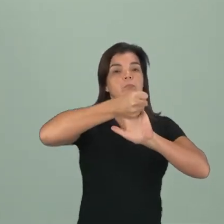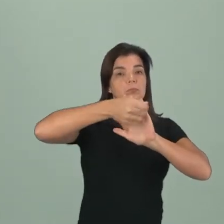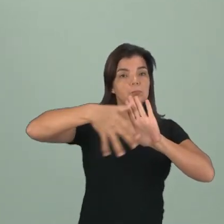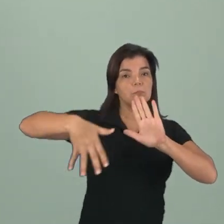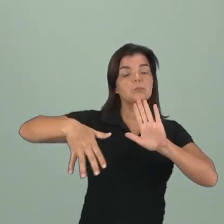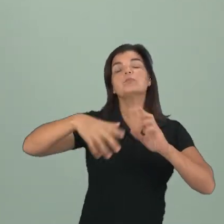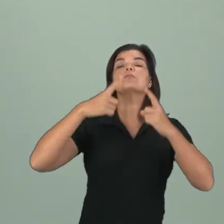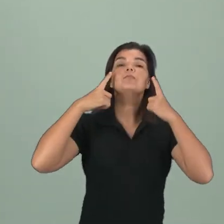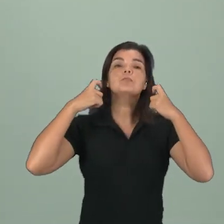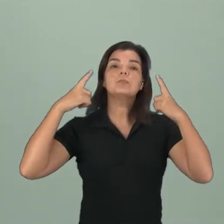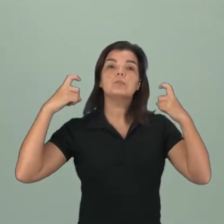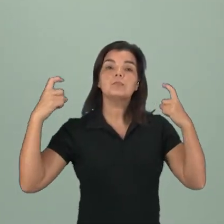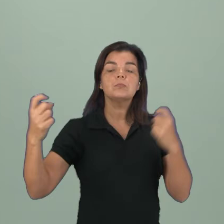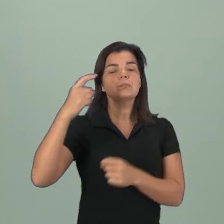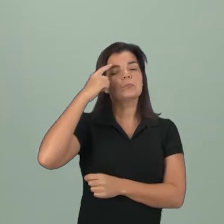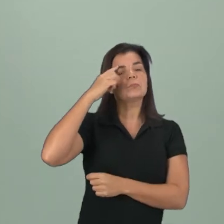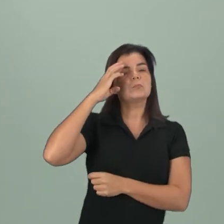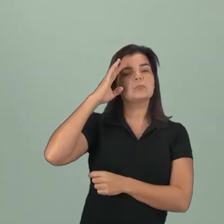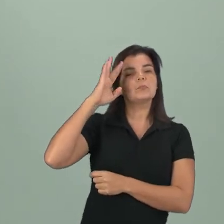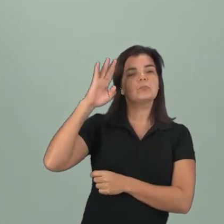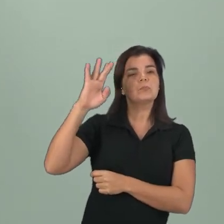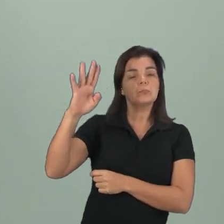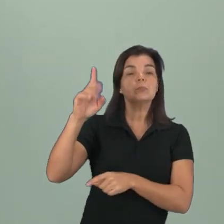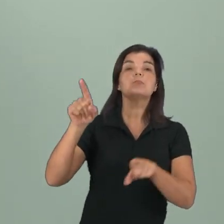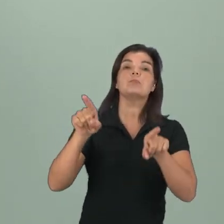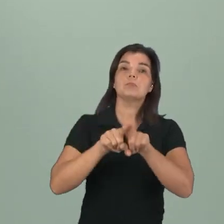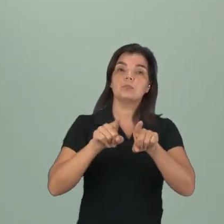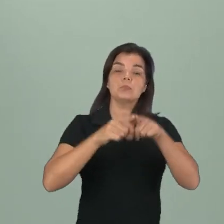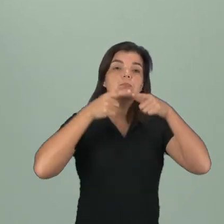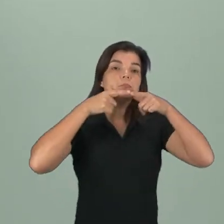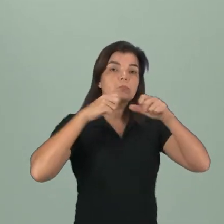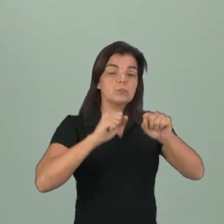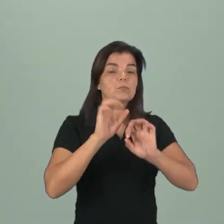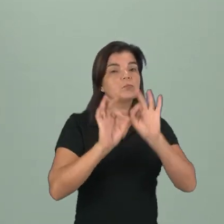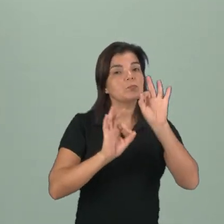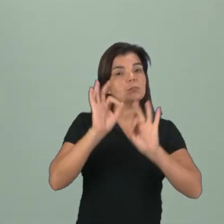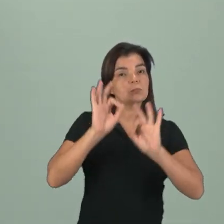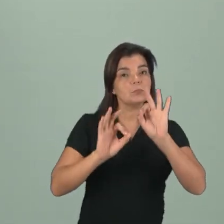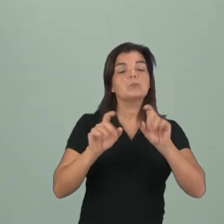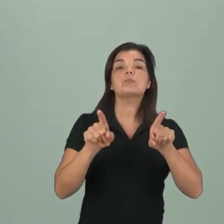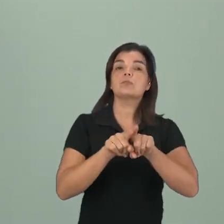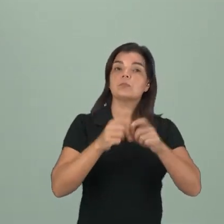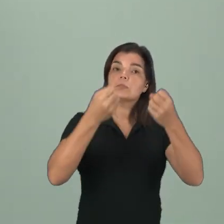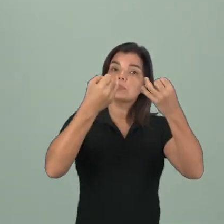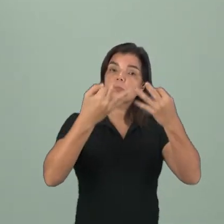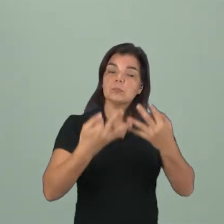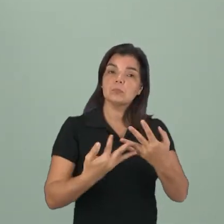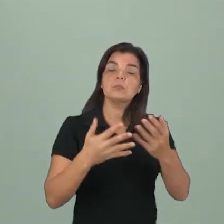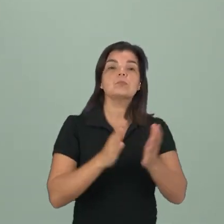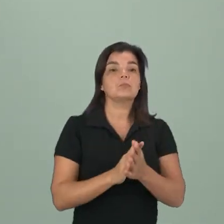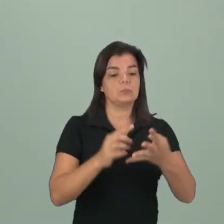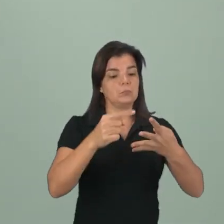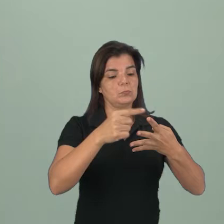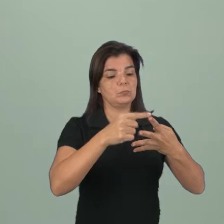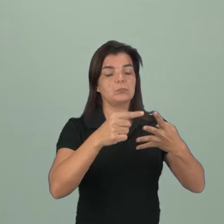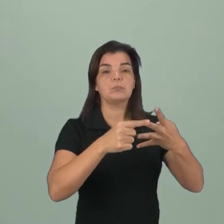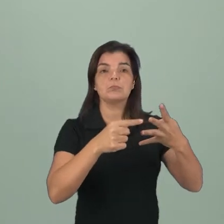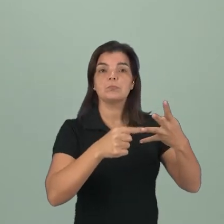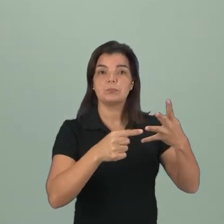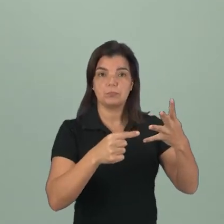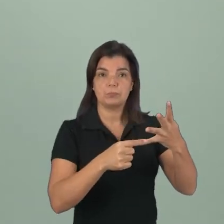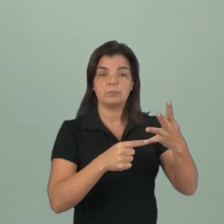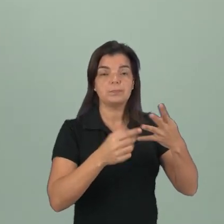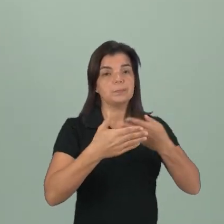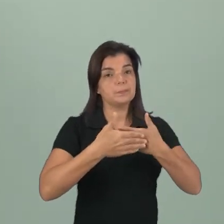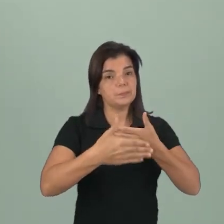figuras de som, figuras de pensamento, figuras de construção. Nós vamos falar de 4 figuras de linguagem.